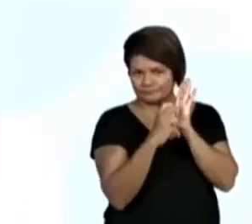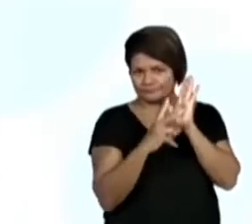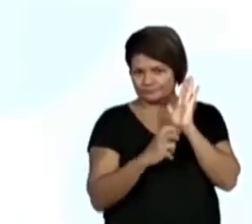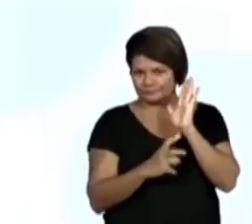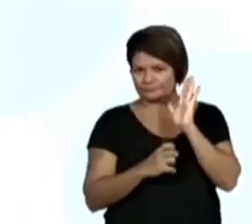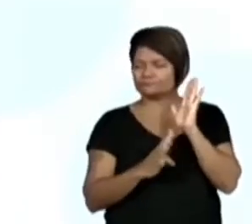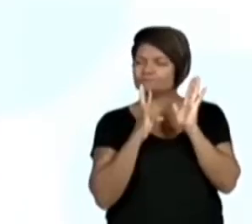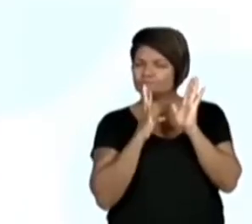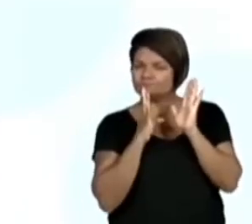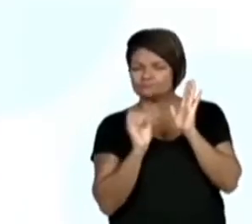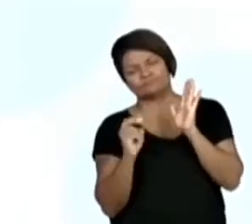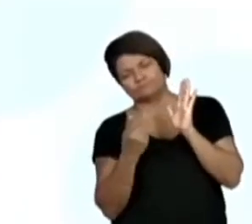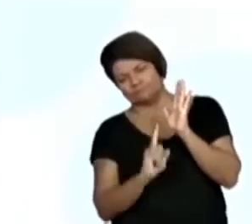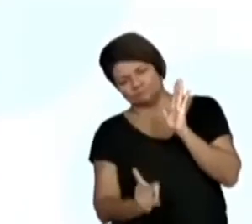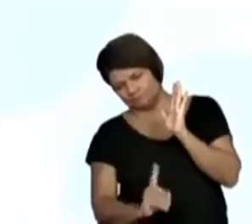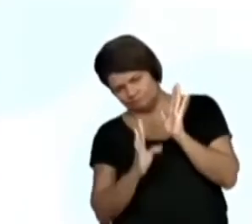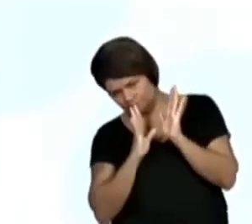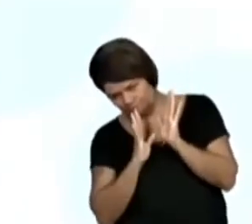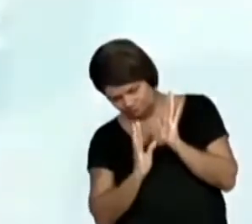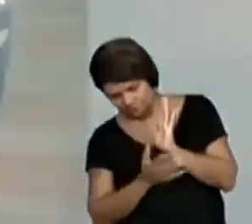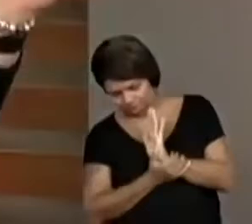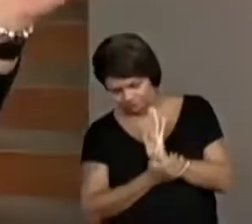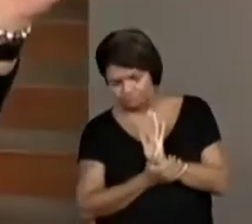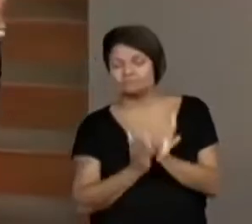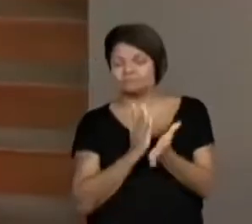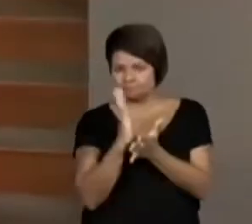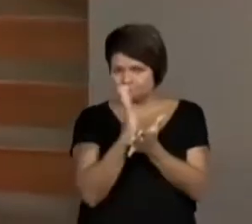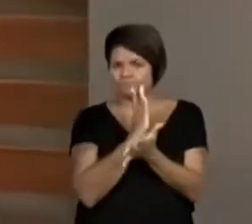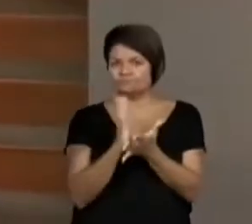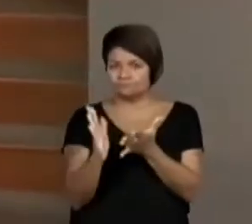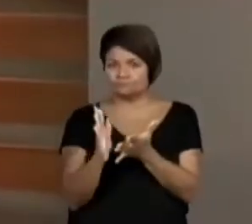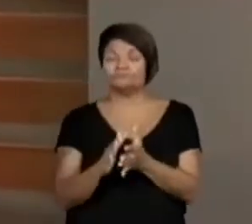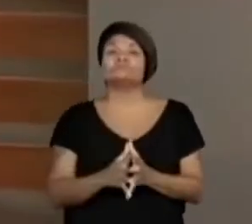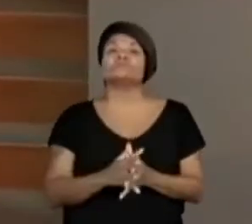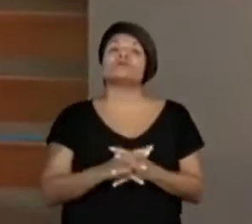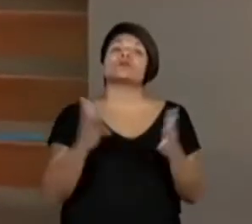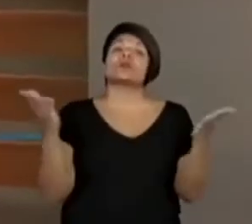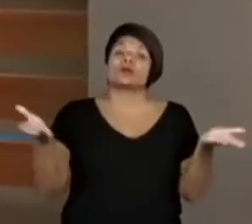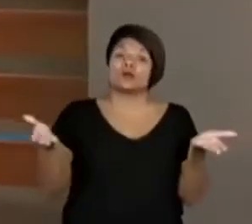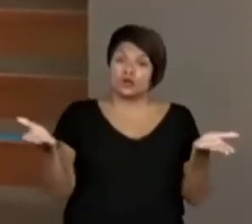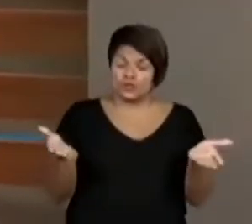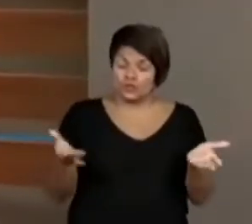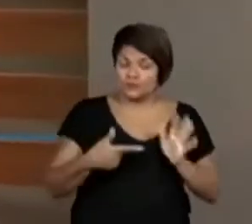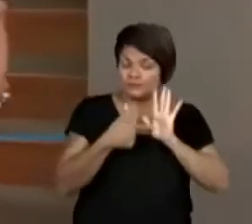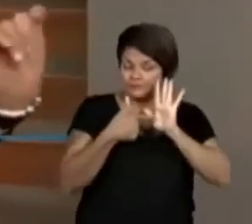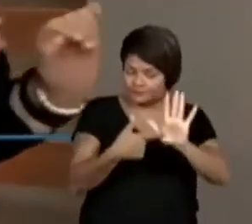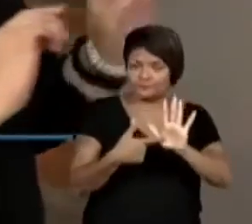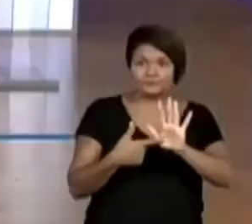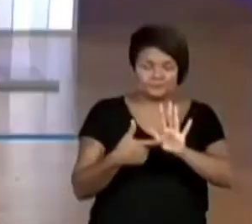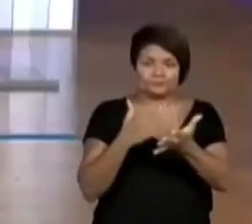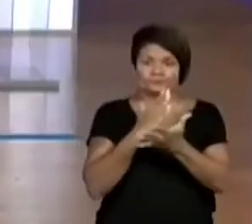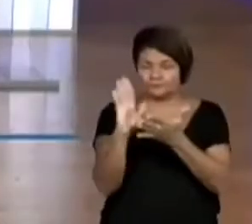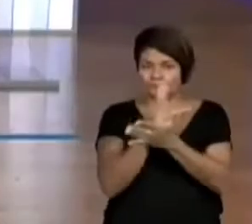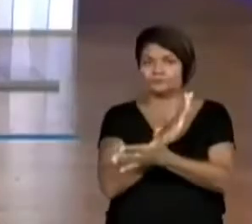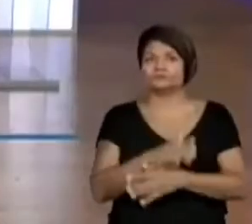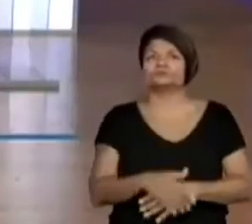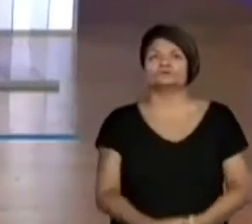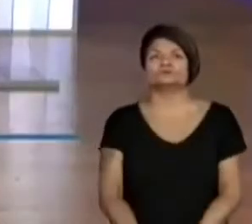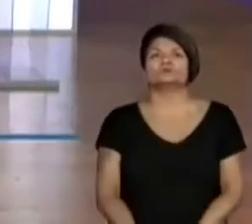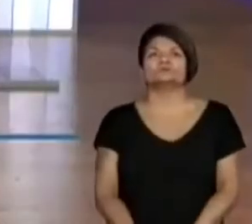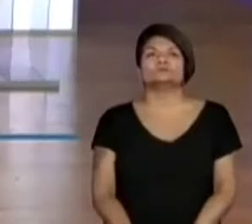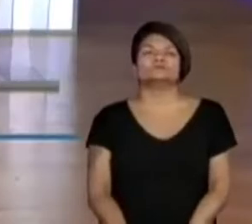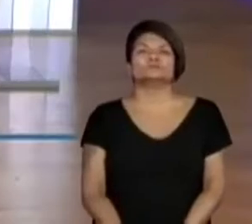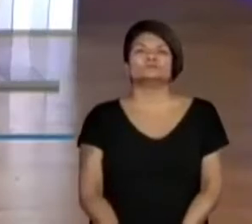ver se a gente conhecia ou não. Não foi isso que acabamos de fazer? Aqui vão aparecer algumas delas.